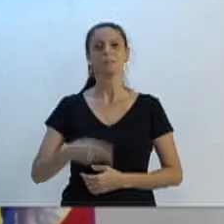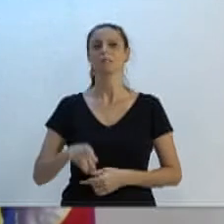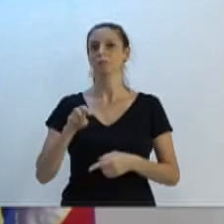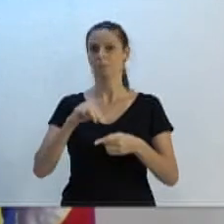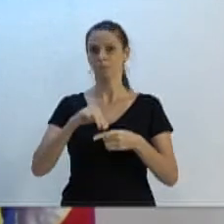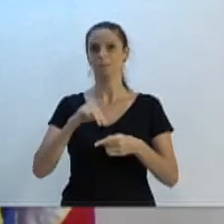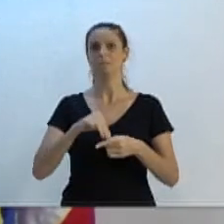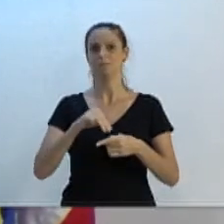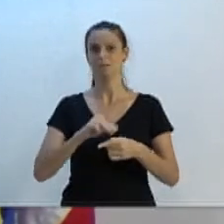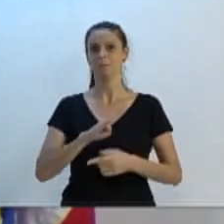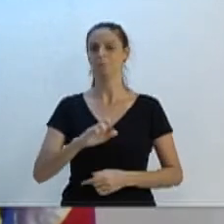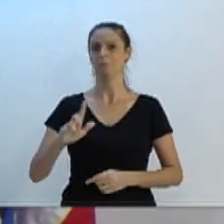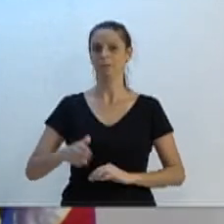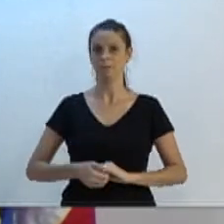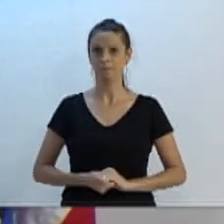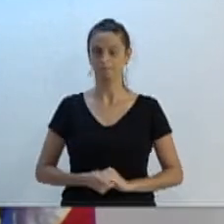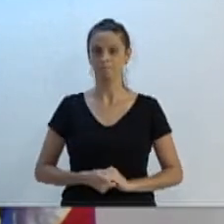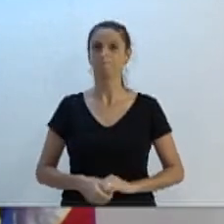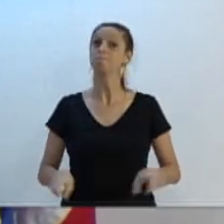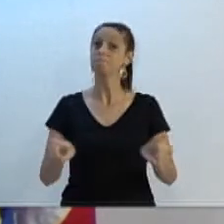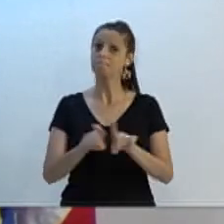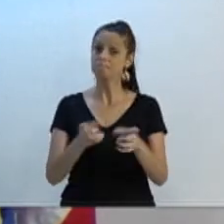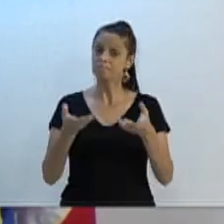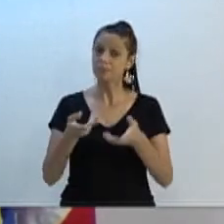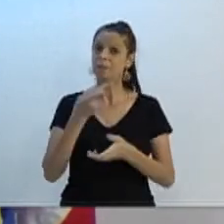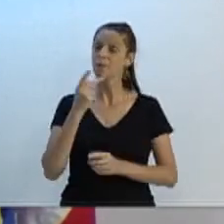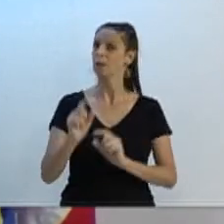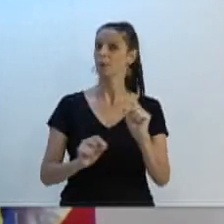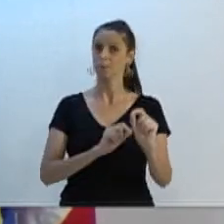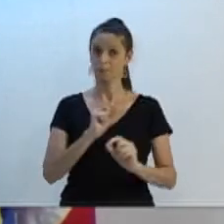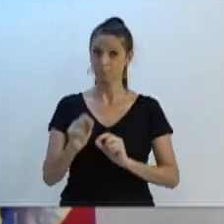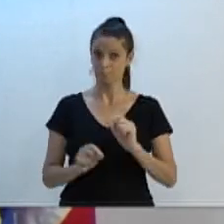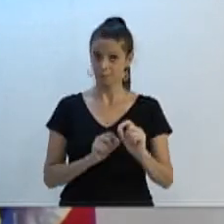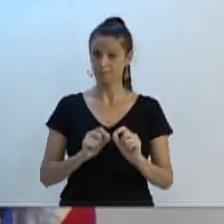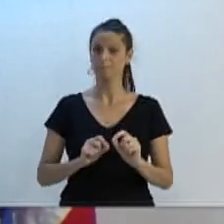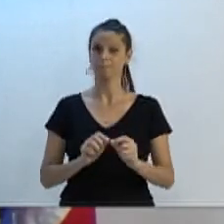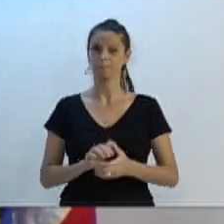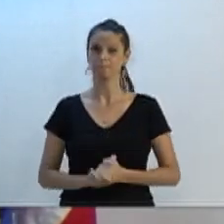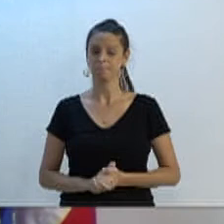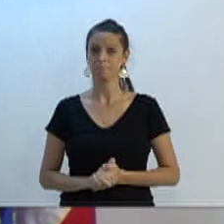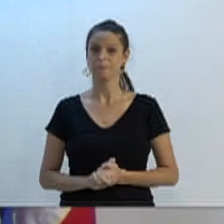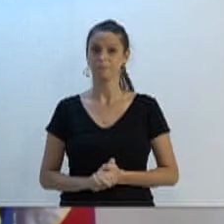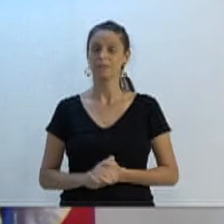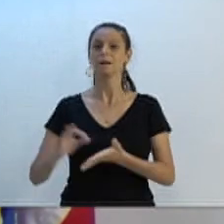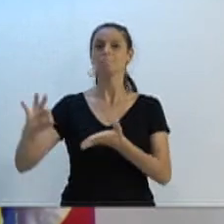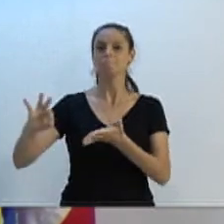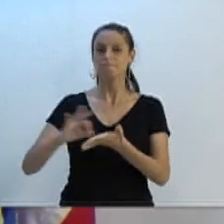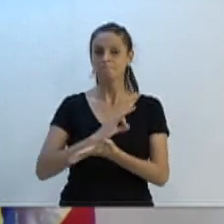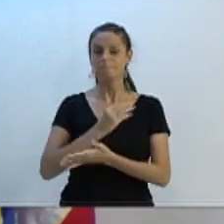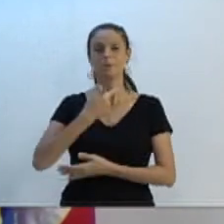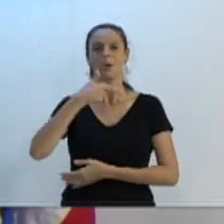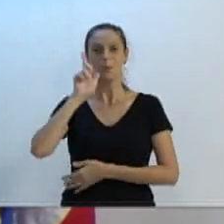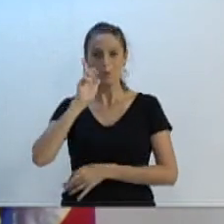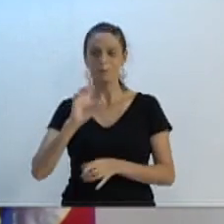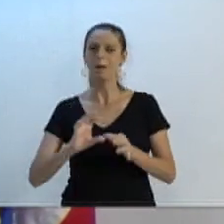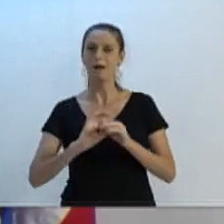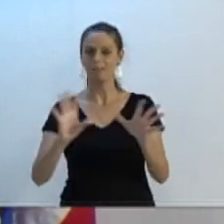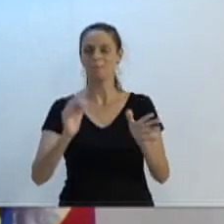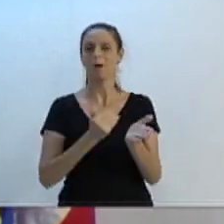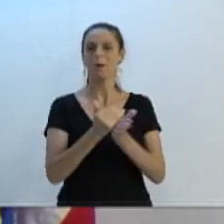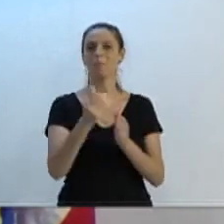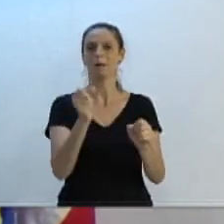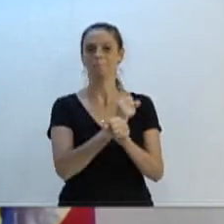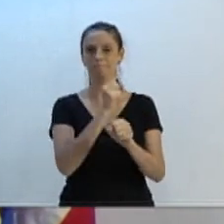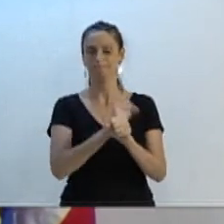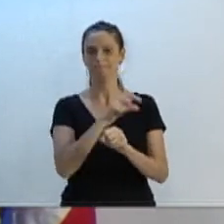município de blumenau gostaria também de destacar a assinatura da ordem de serviço que aconteceu ontem ali na itoupavazinha